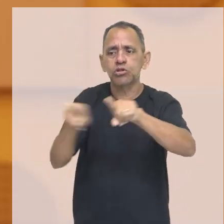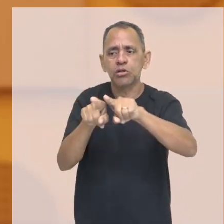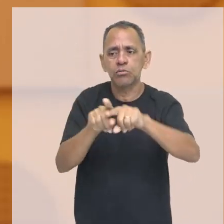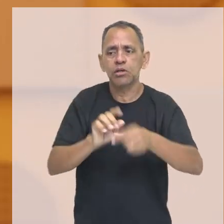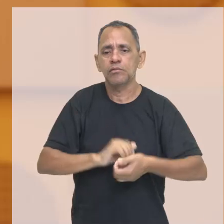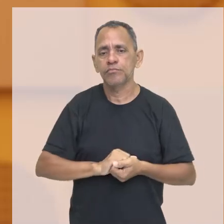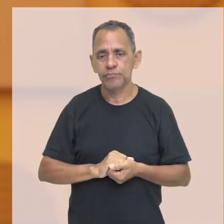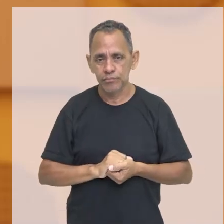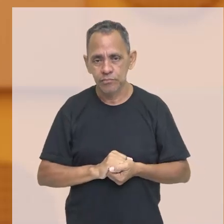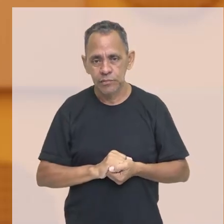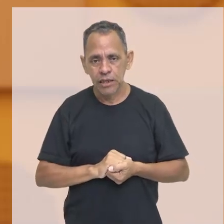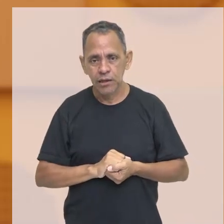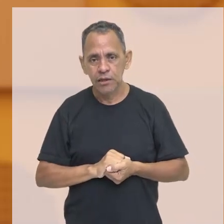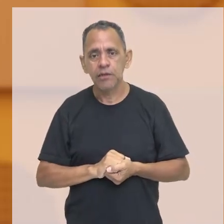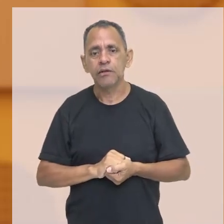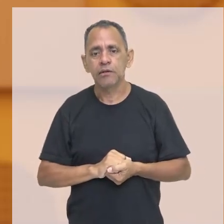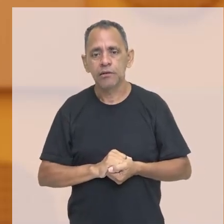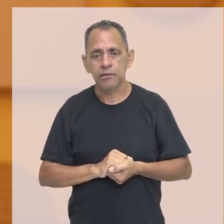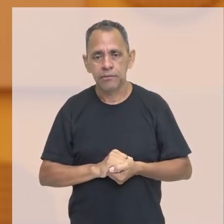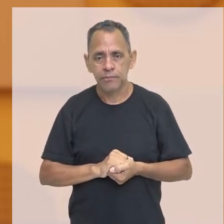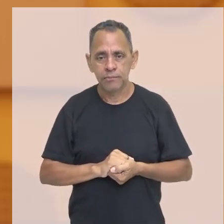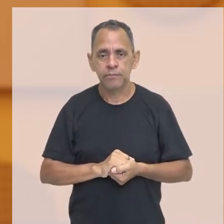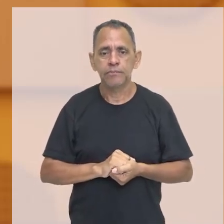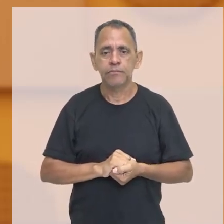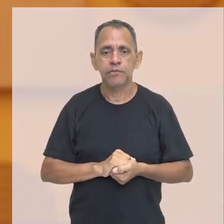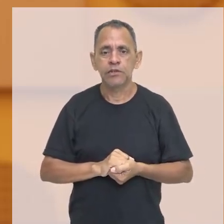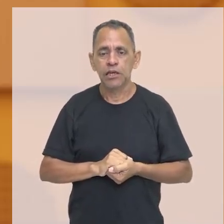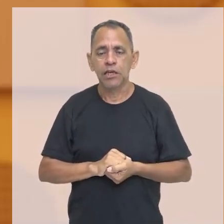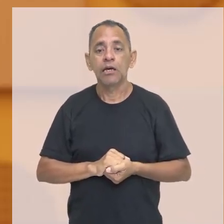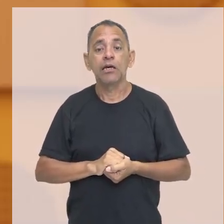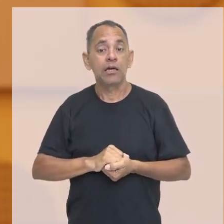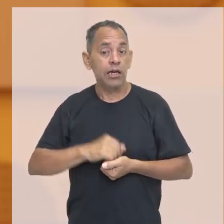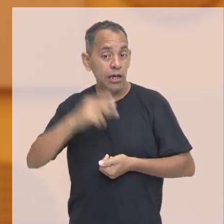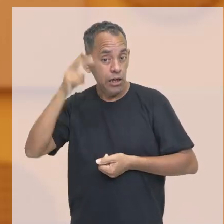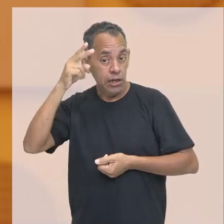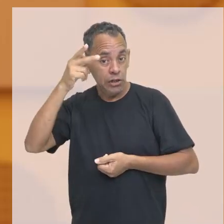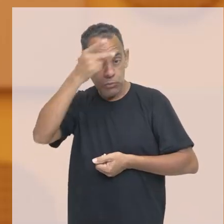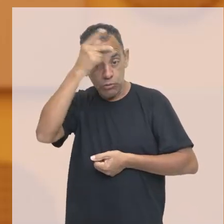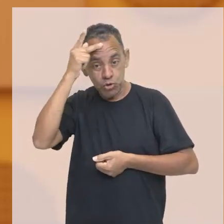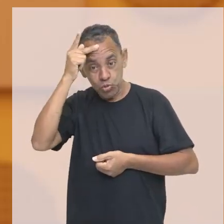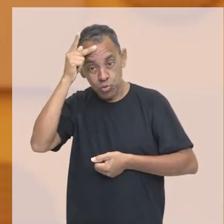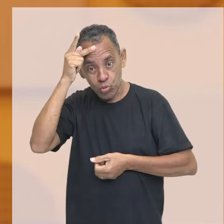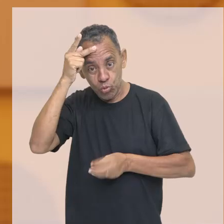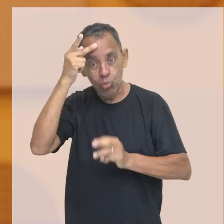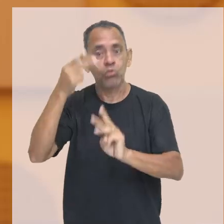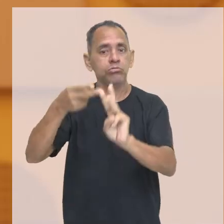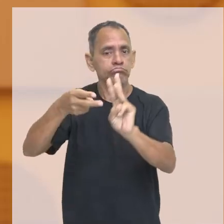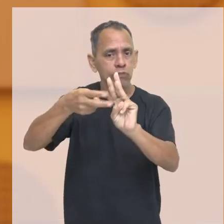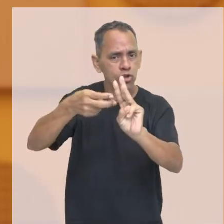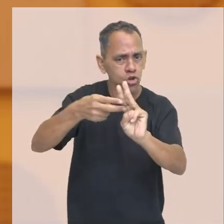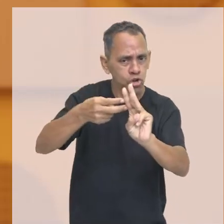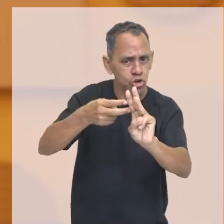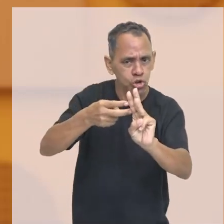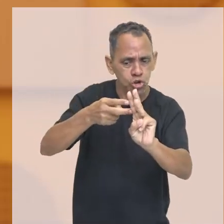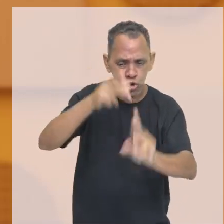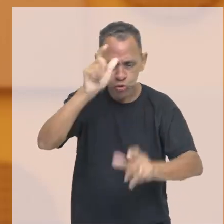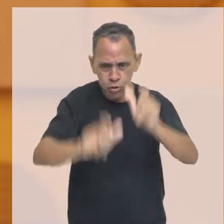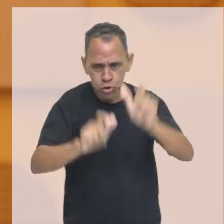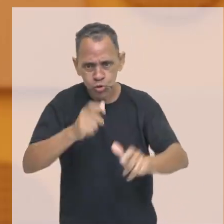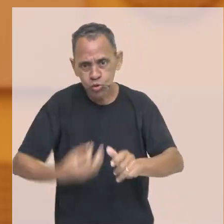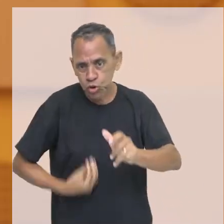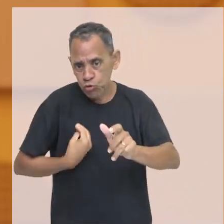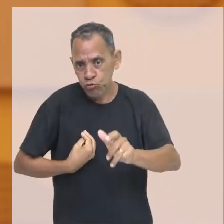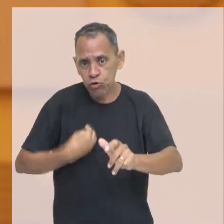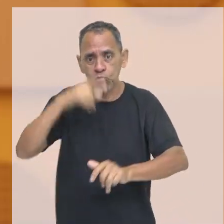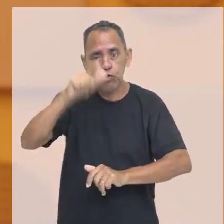do nortista, é algo pejorativo, é algo ofensivo. Sendo que indígenas e caboclos somos todos nós.